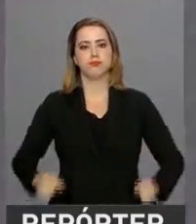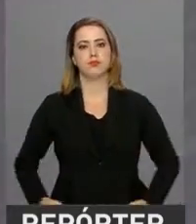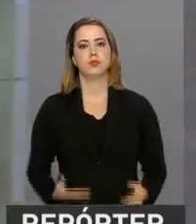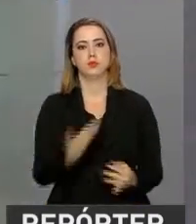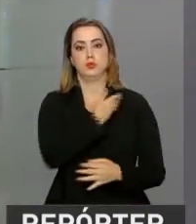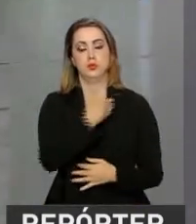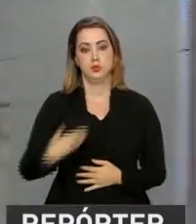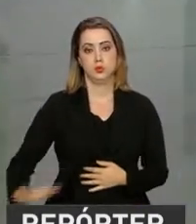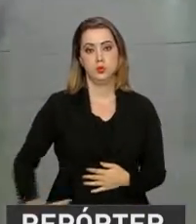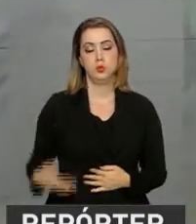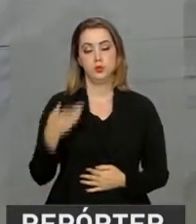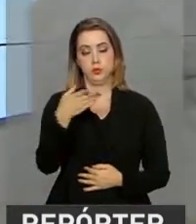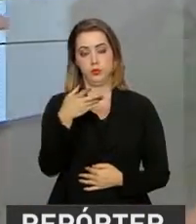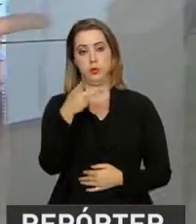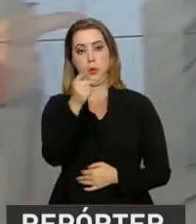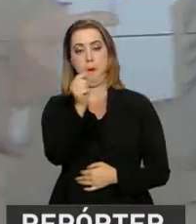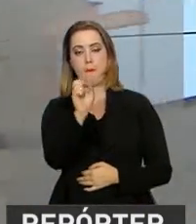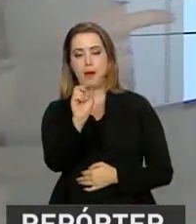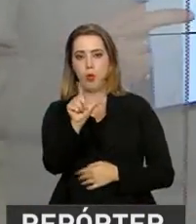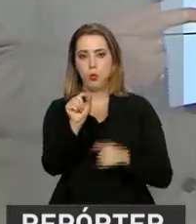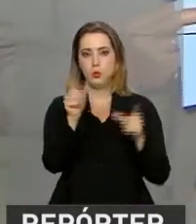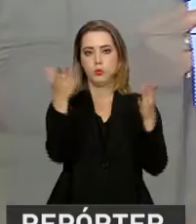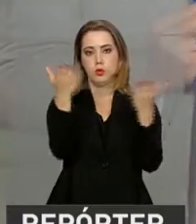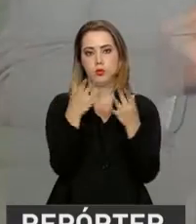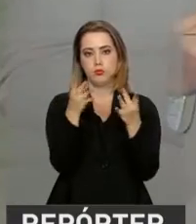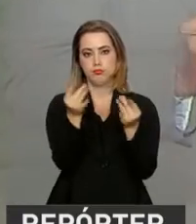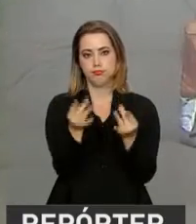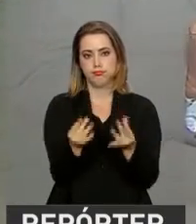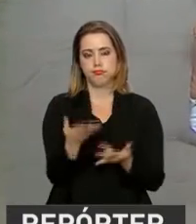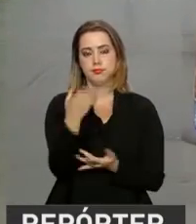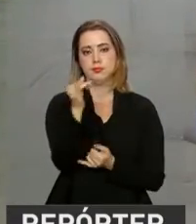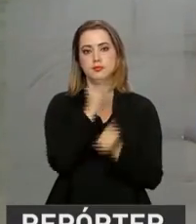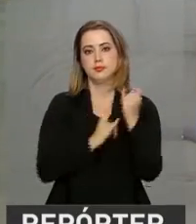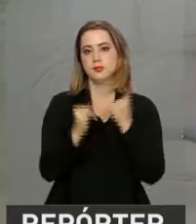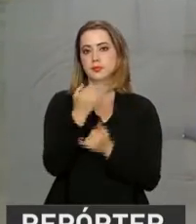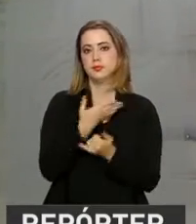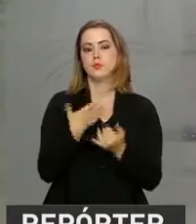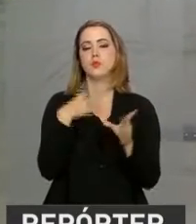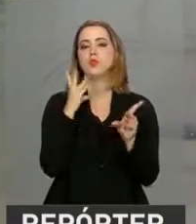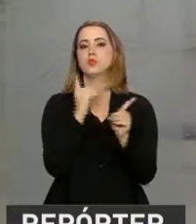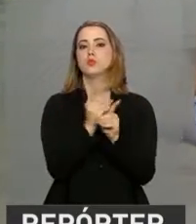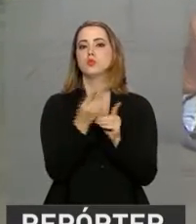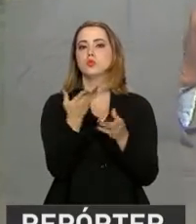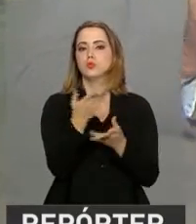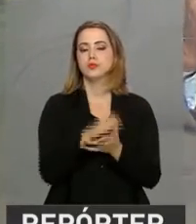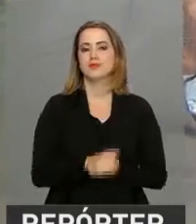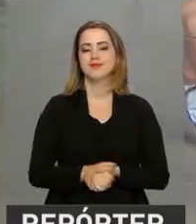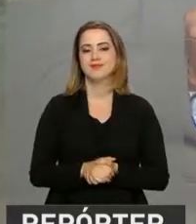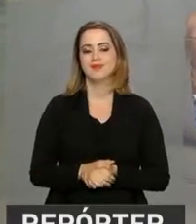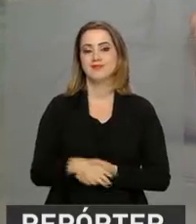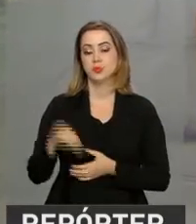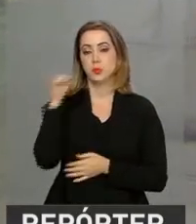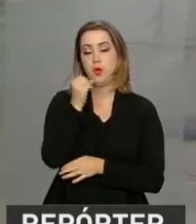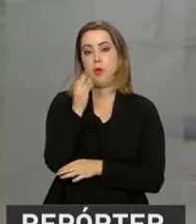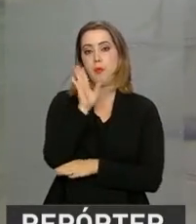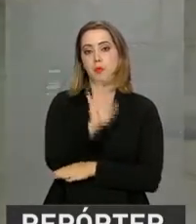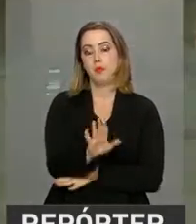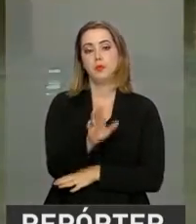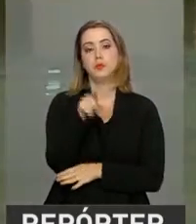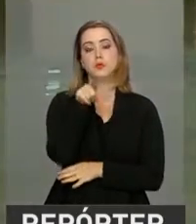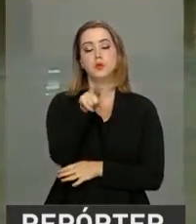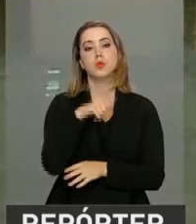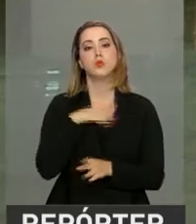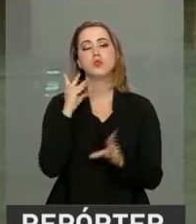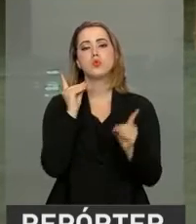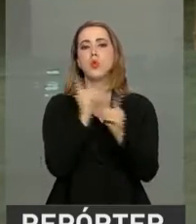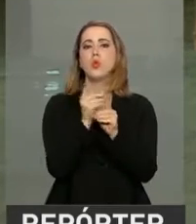Paulo Lassalve está no Palácio do Planalto e tem as informações para a gente deste encontro. Paulo, boa tarde. Boa tarde, Jaime. Eles